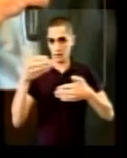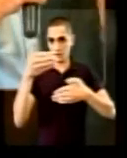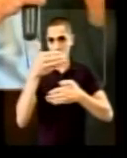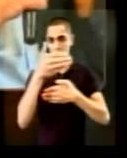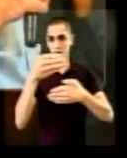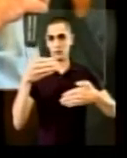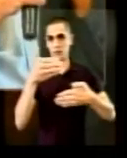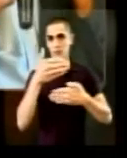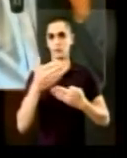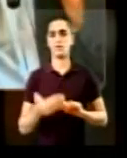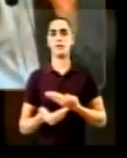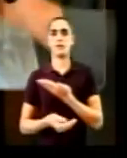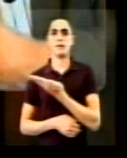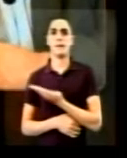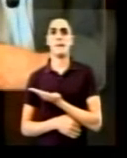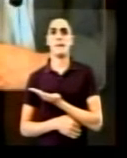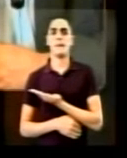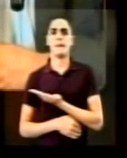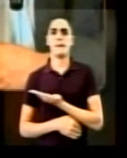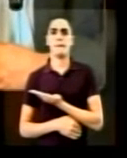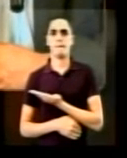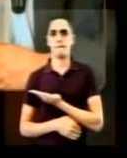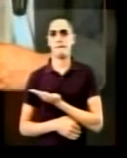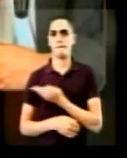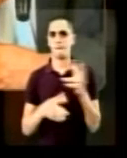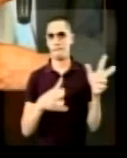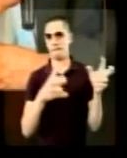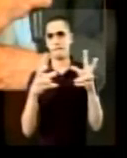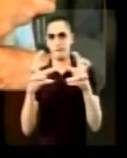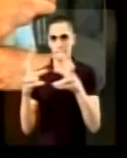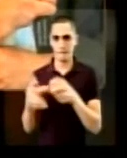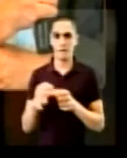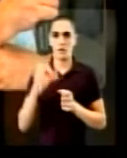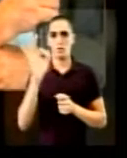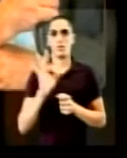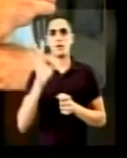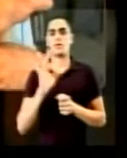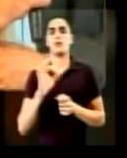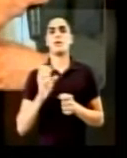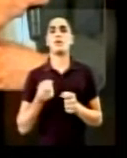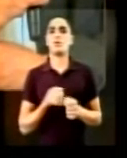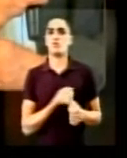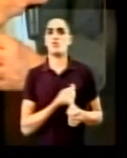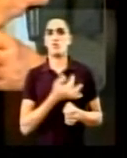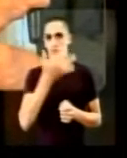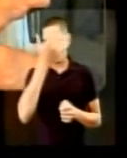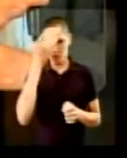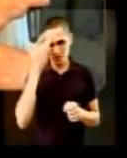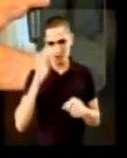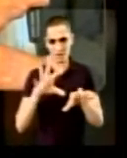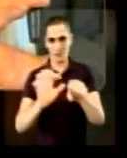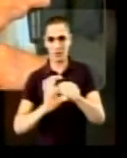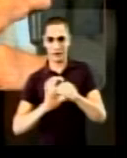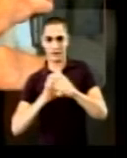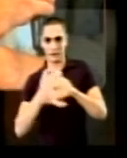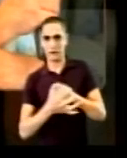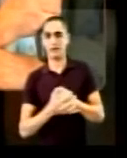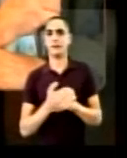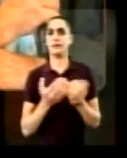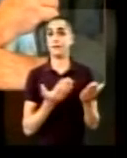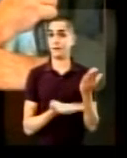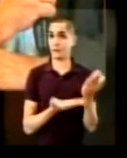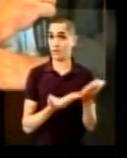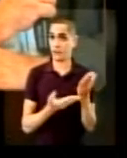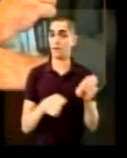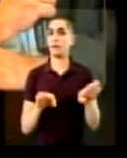slide você vai ver o percentual de positividade de casos leves e graves. Na